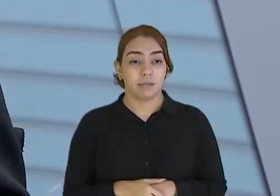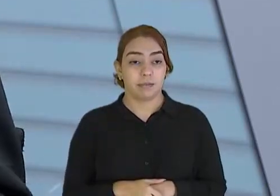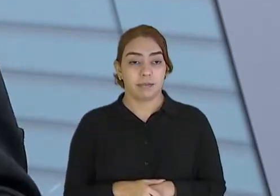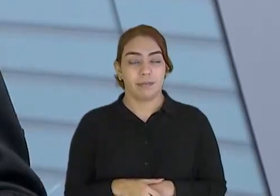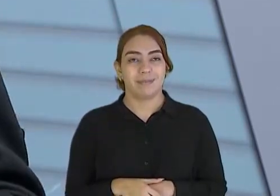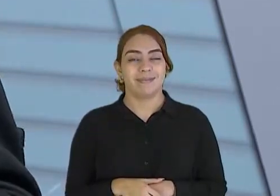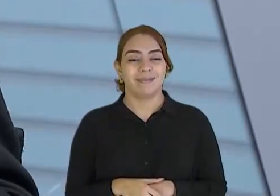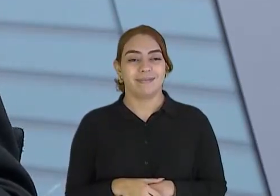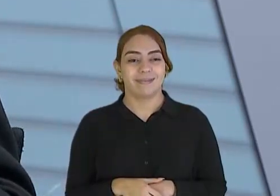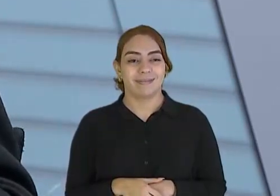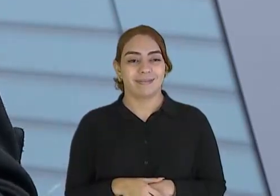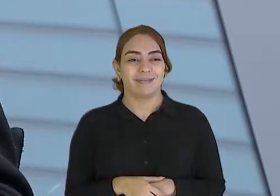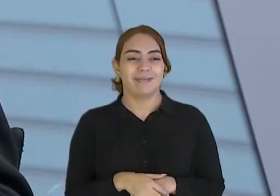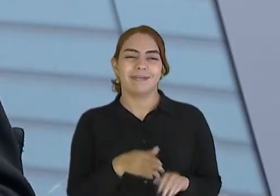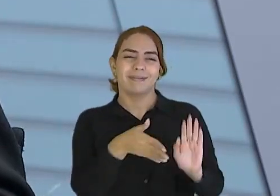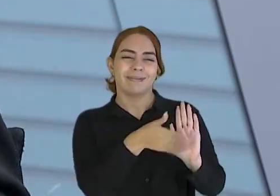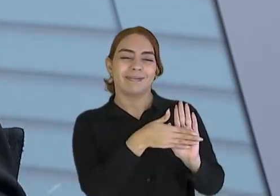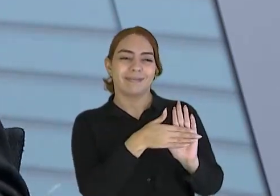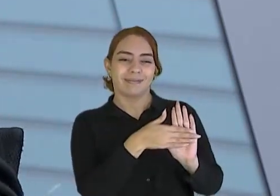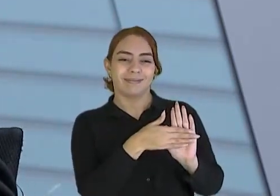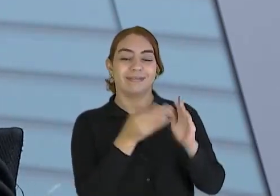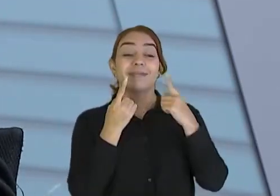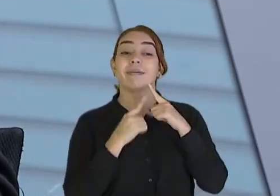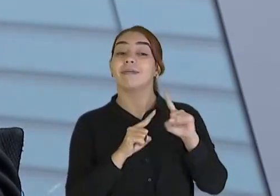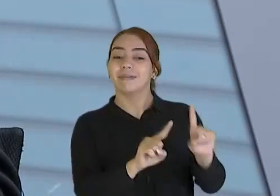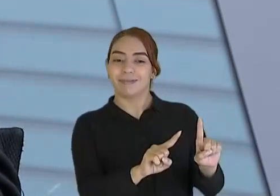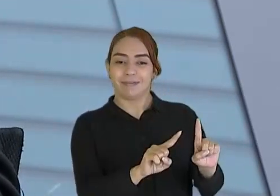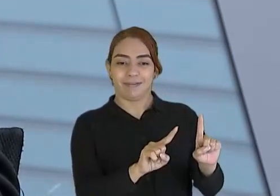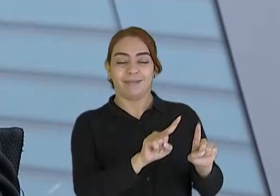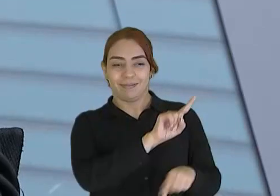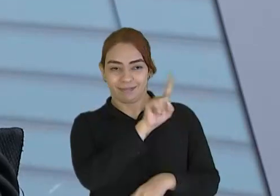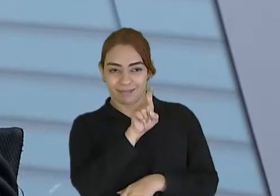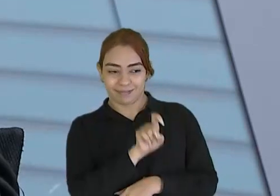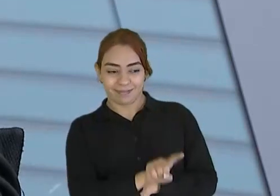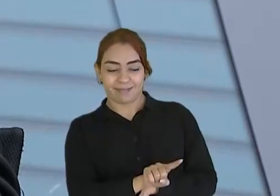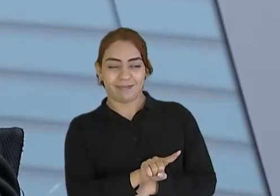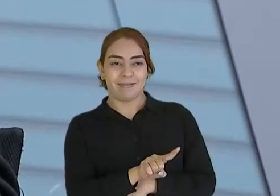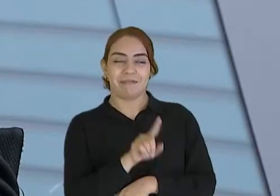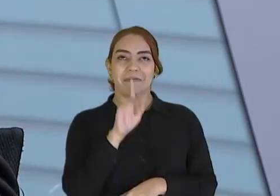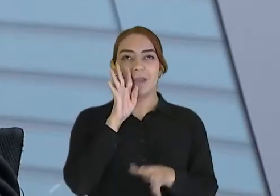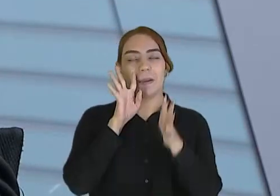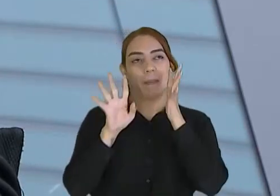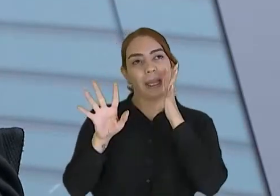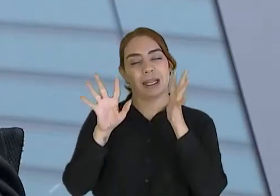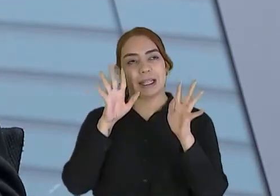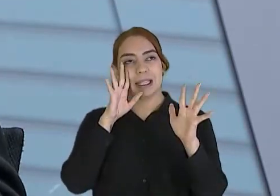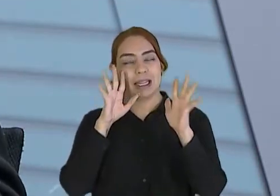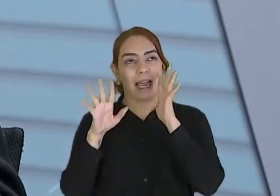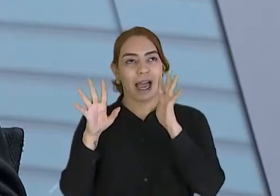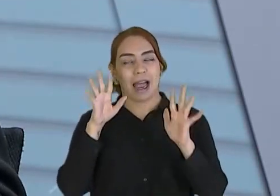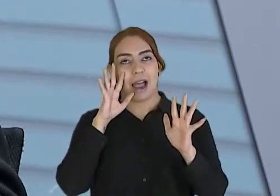utopia? Eu até a pergunta é uma provocação para o senhor. Não seria utopia falar